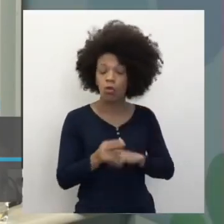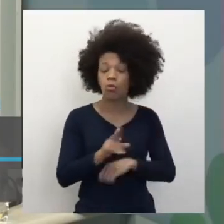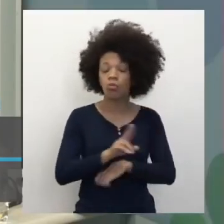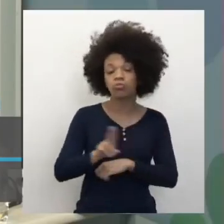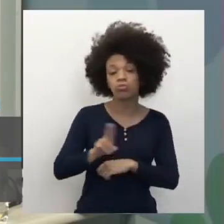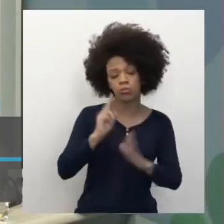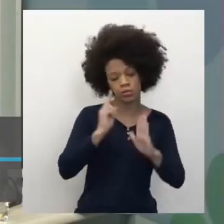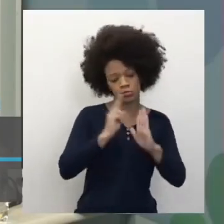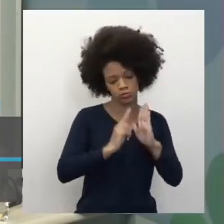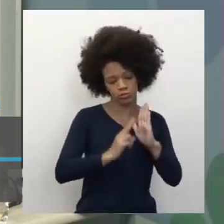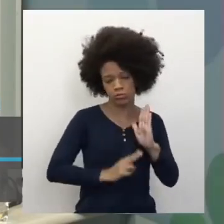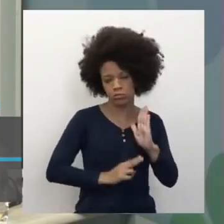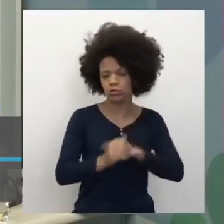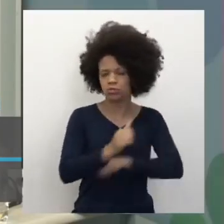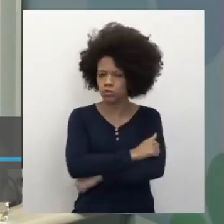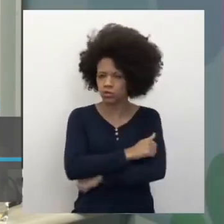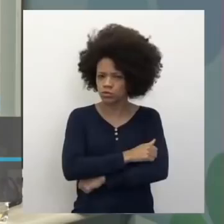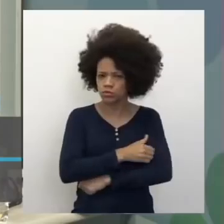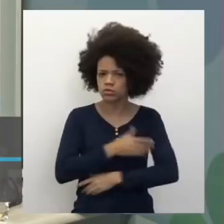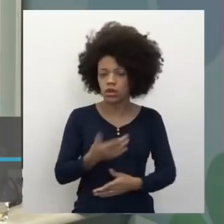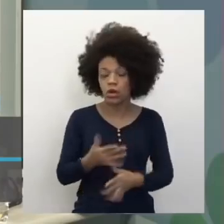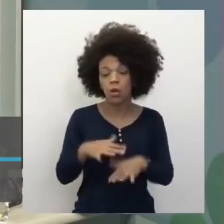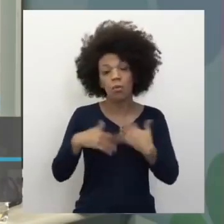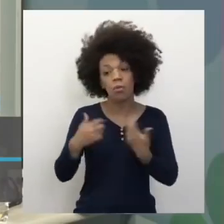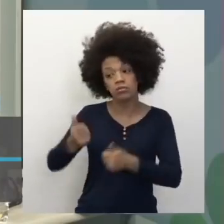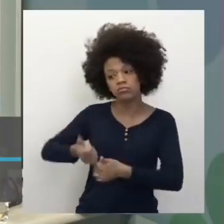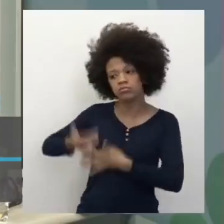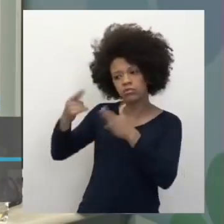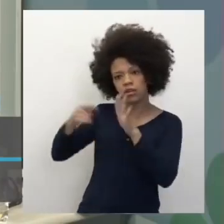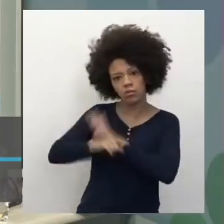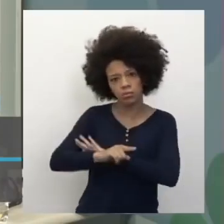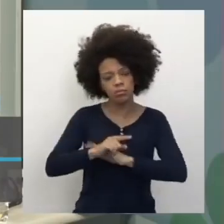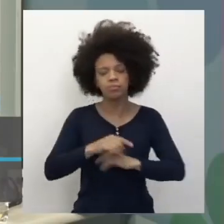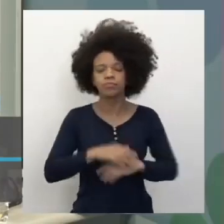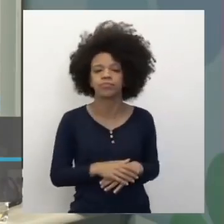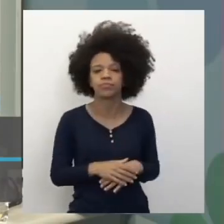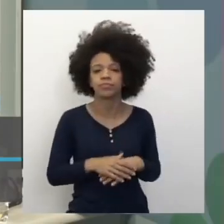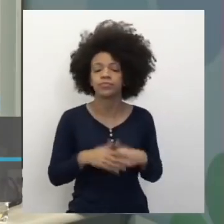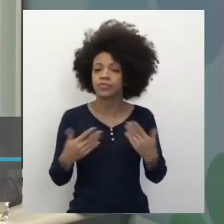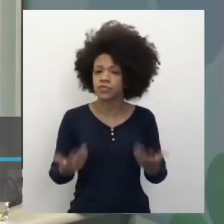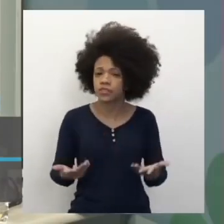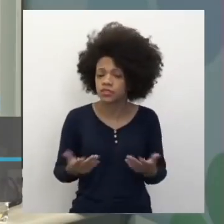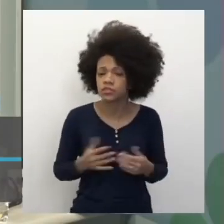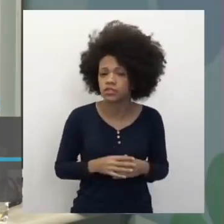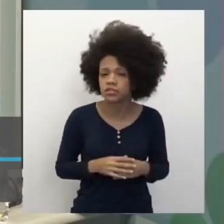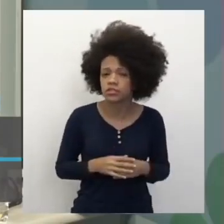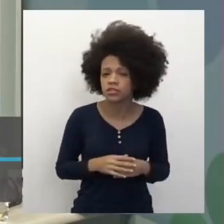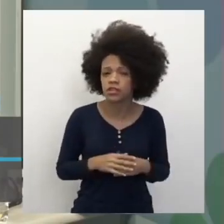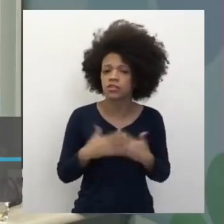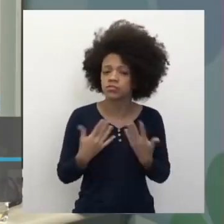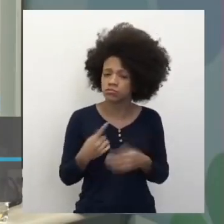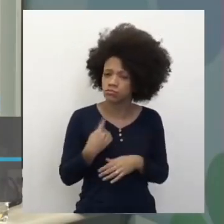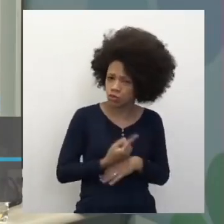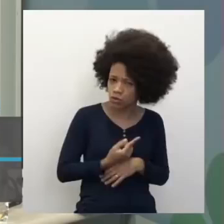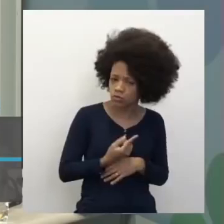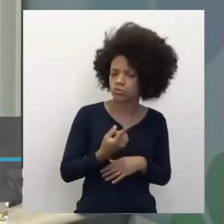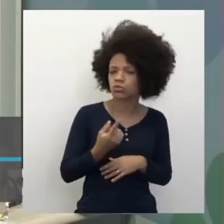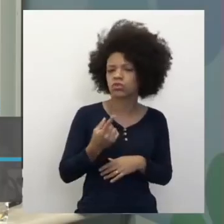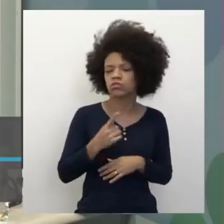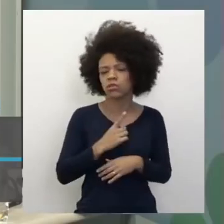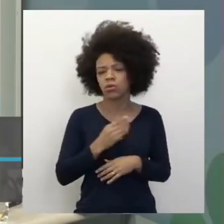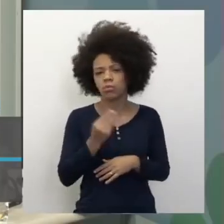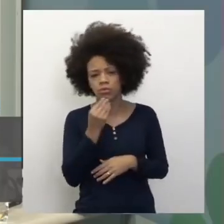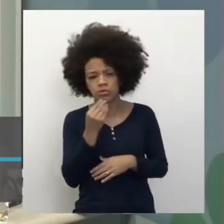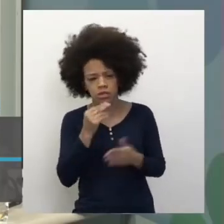interação quando as perguntas ficarem abertas no chat e assim a gente poder ter oportunidade de